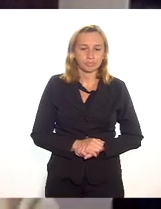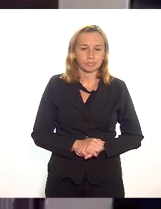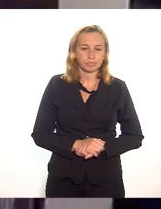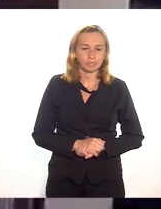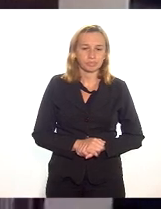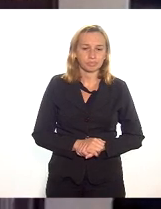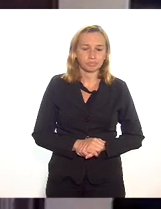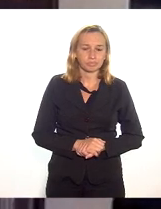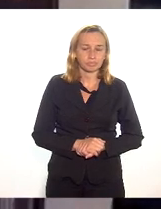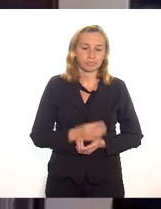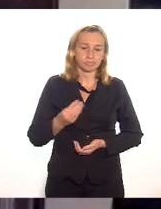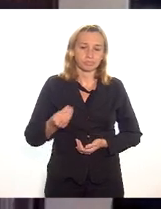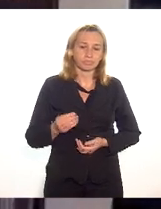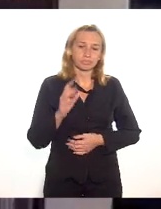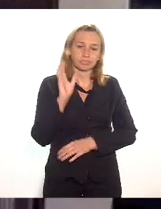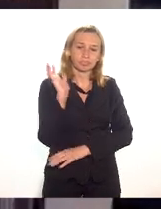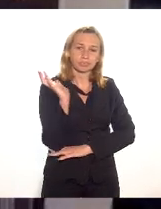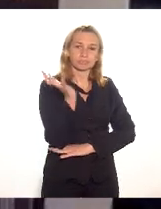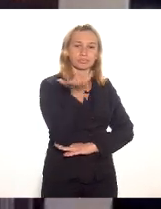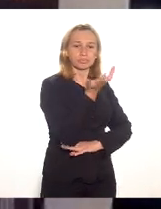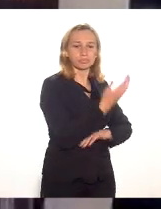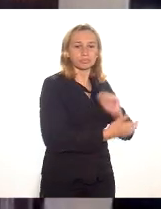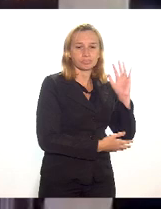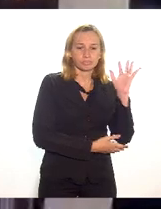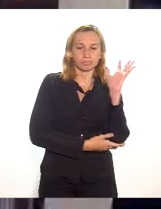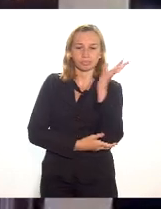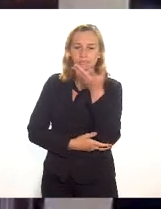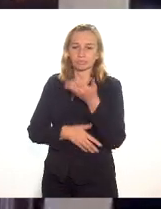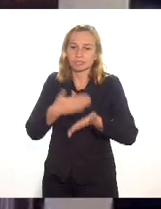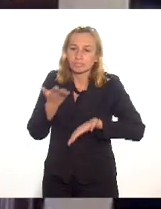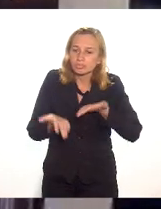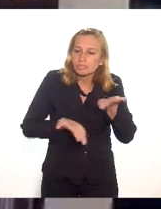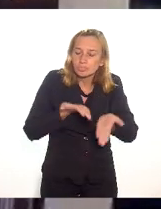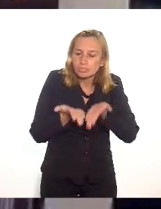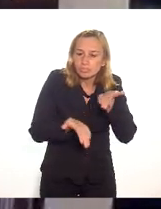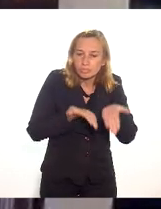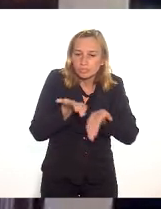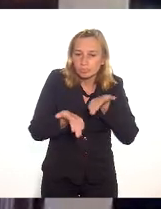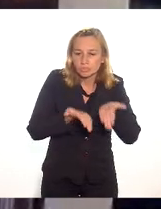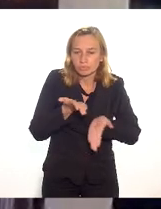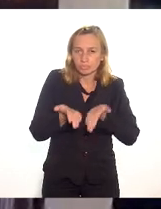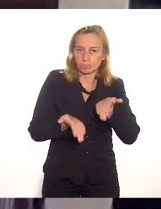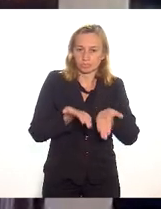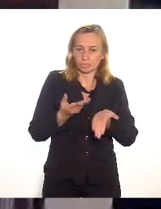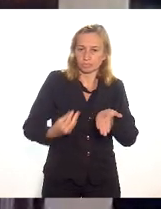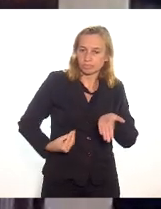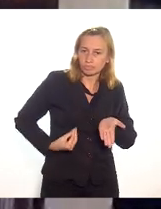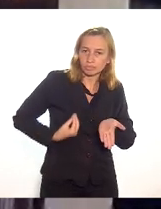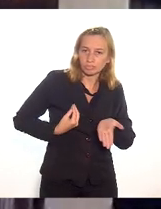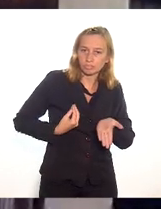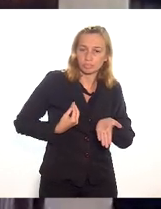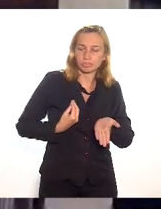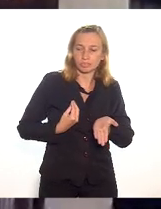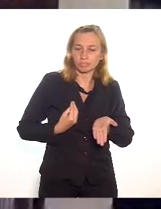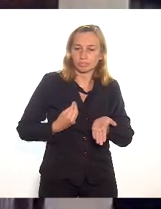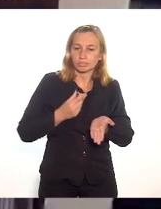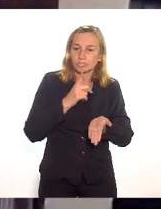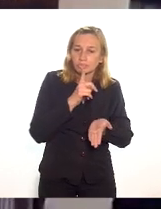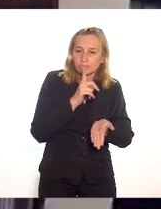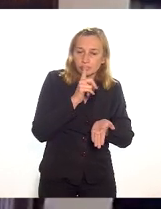na natureza, tratar, fornecer as unidades prediais,